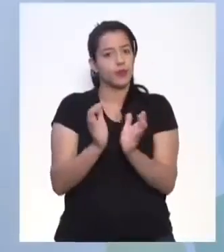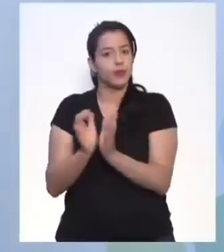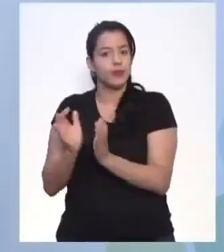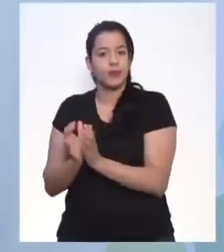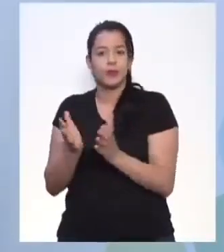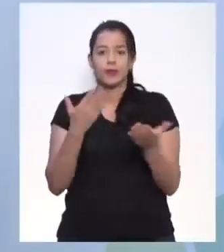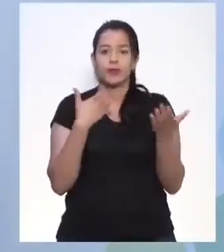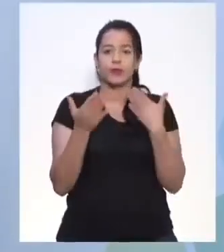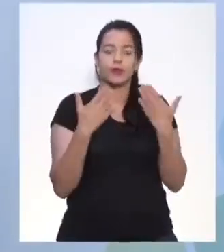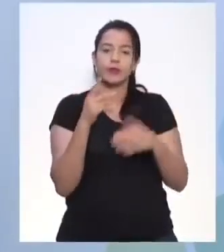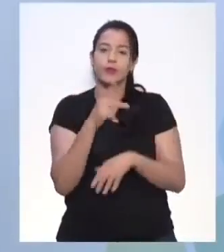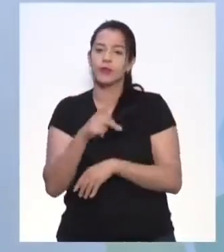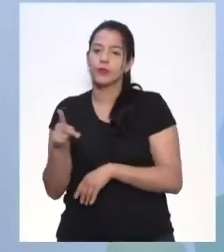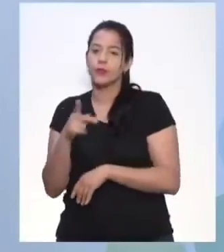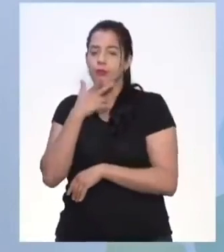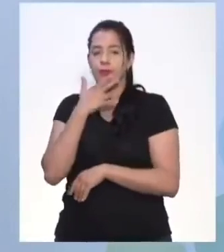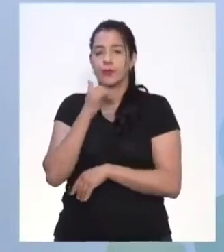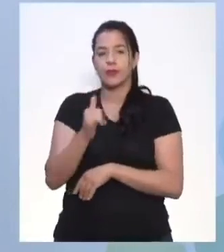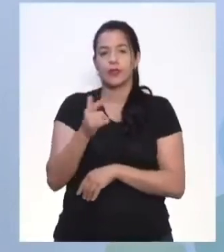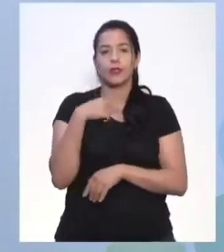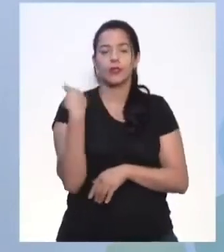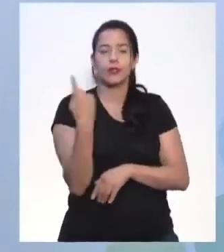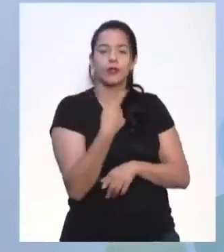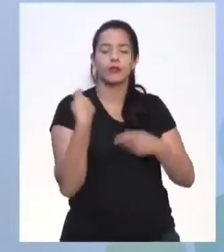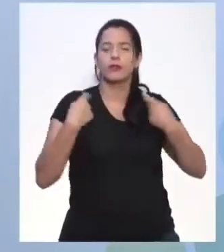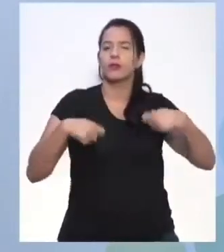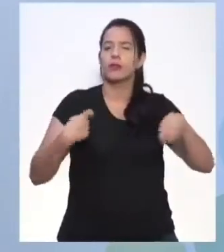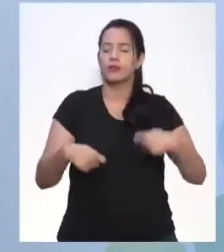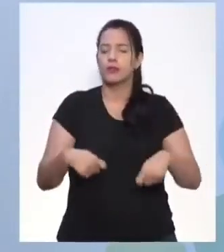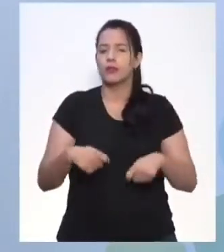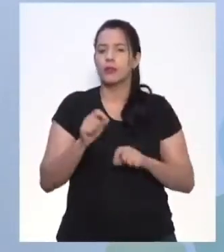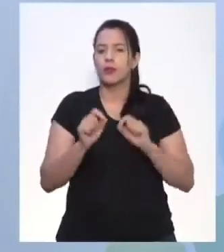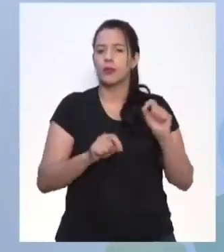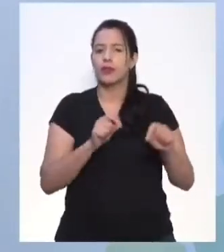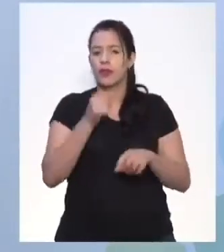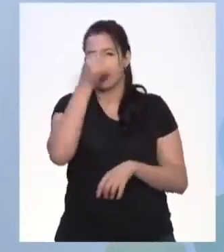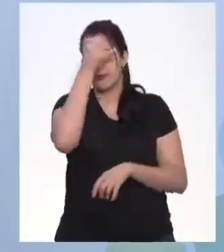professores, com os pais. O que será que nós podemos fazer para evitar isto, tá bom?